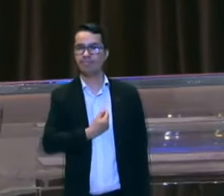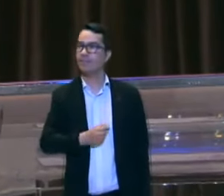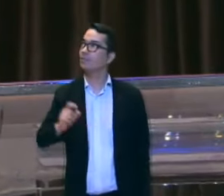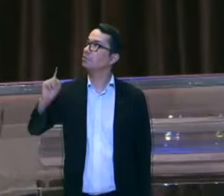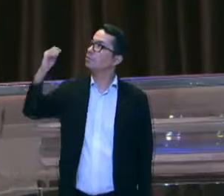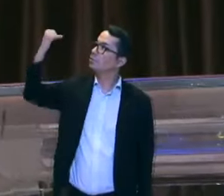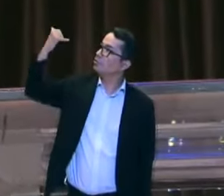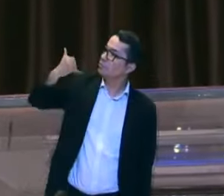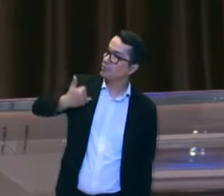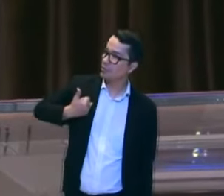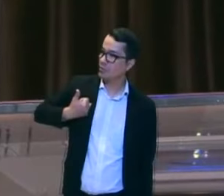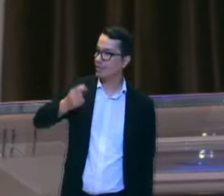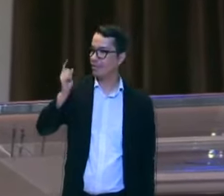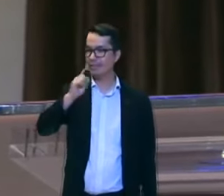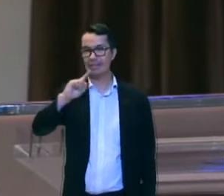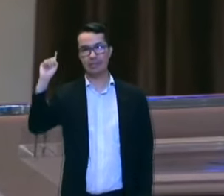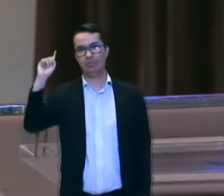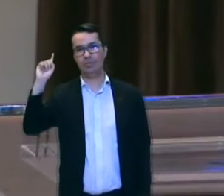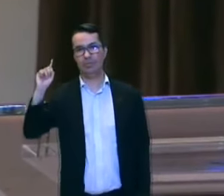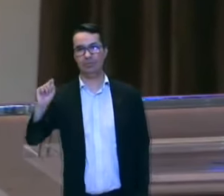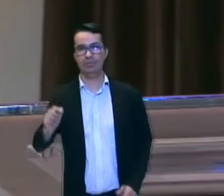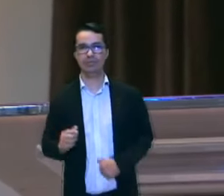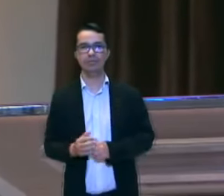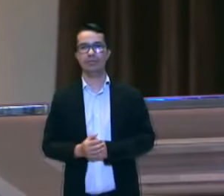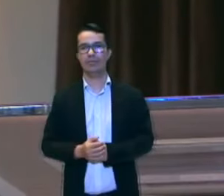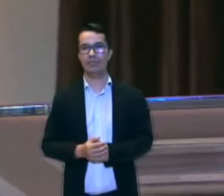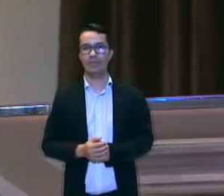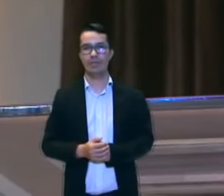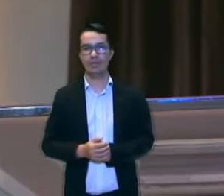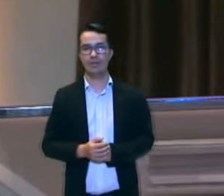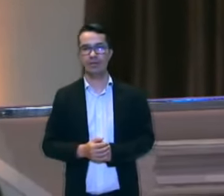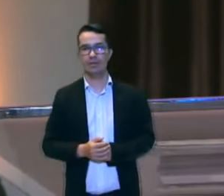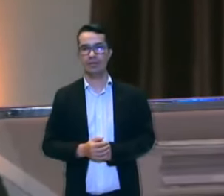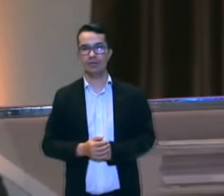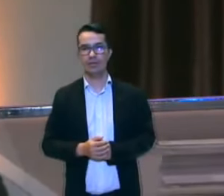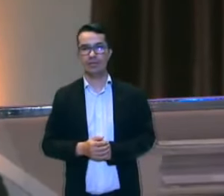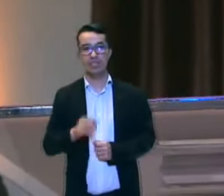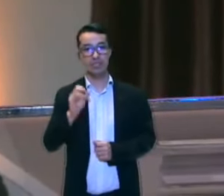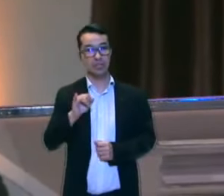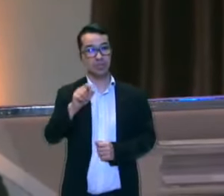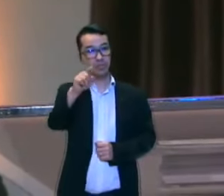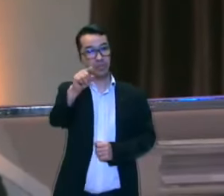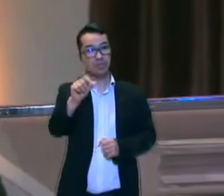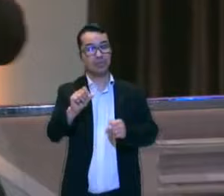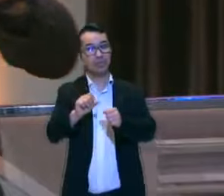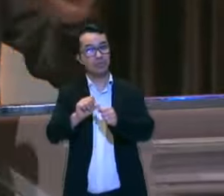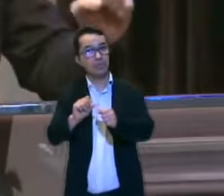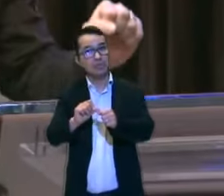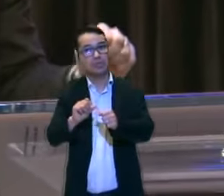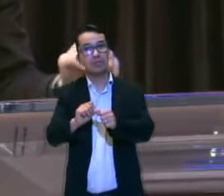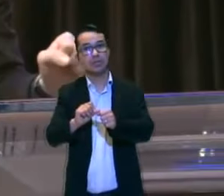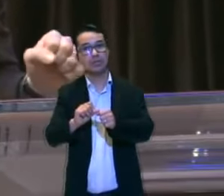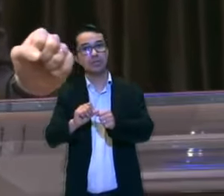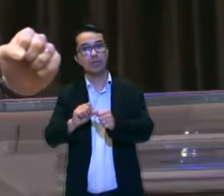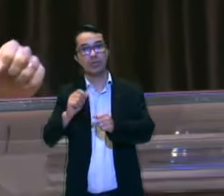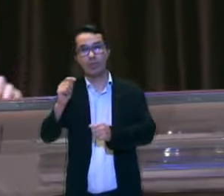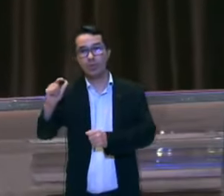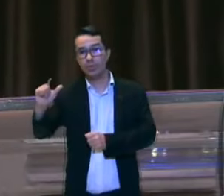E a tua postura pode fazer jovens caírem. Você não, eu te separei.